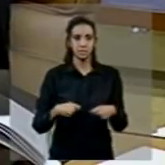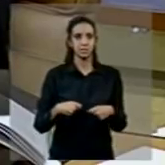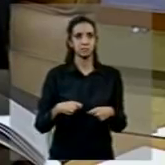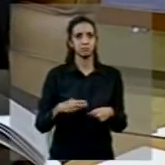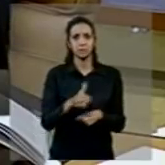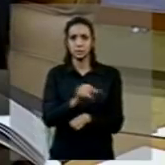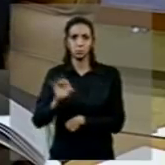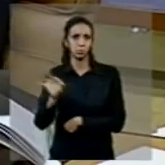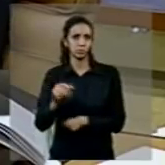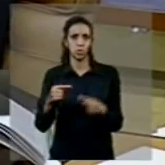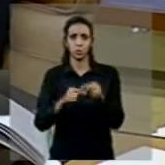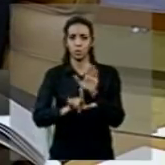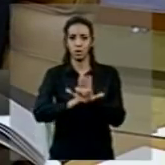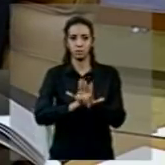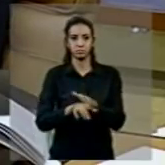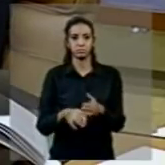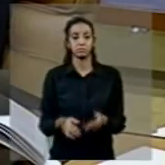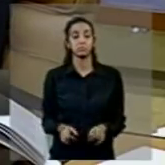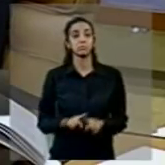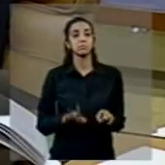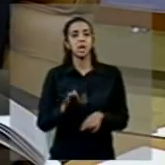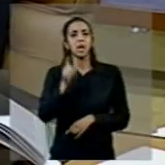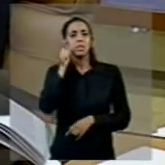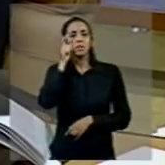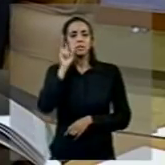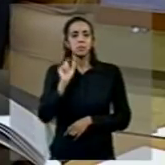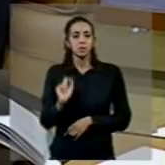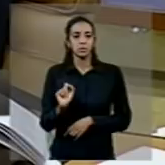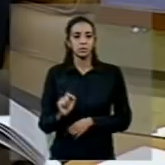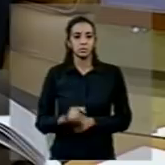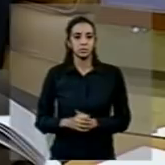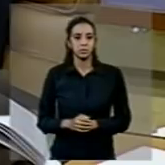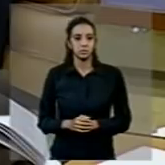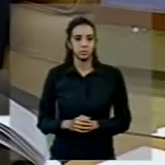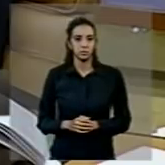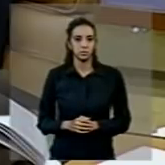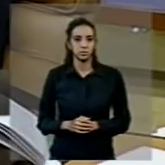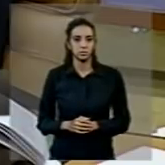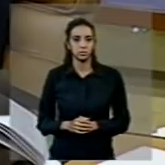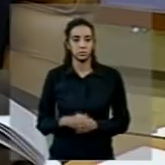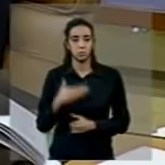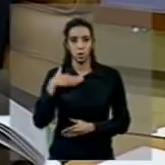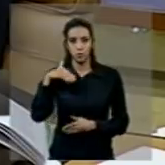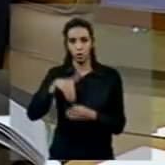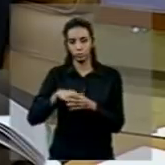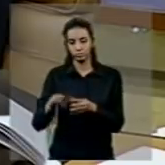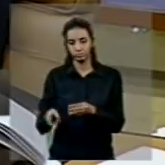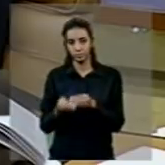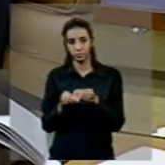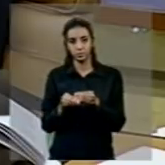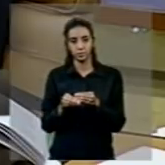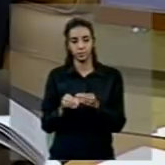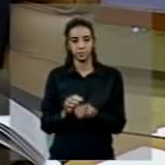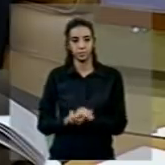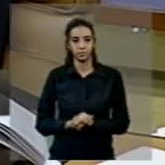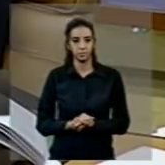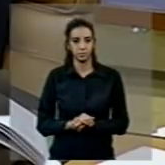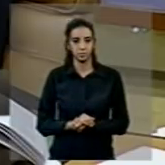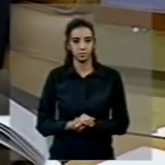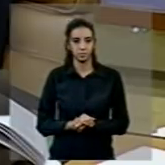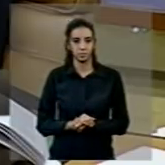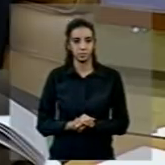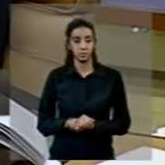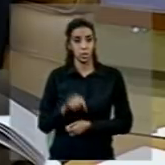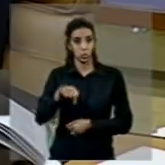da lei. E eu chamaria apenas a atenção, presidente, parei a juntada do voto, de que a legitimidade no Estado